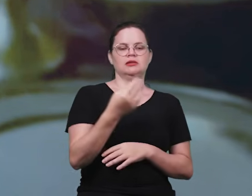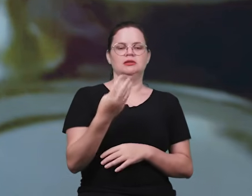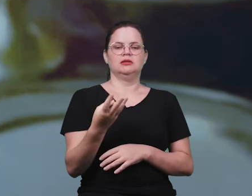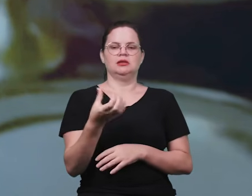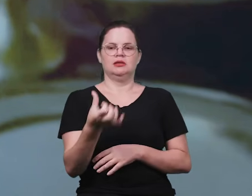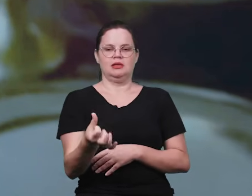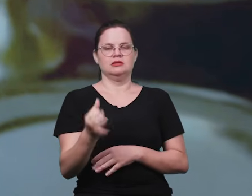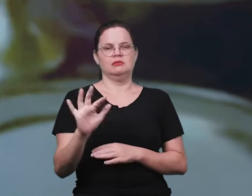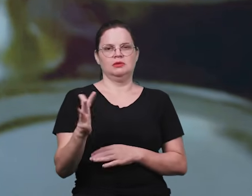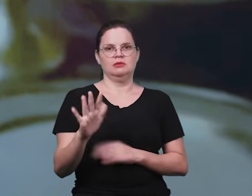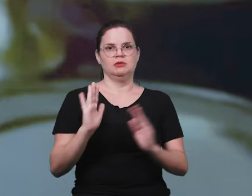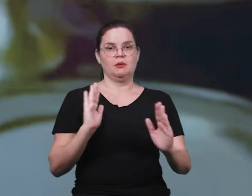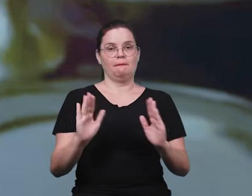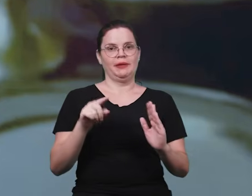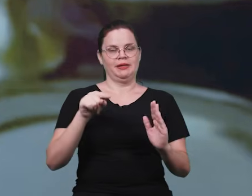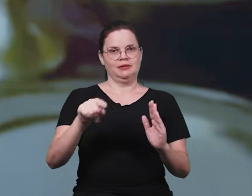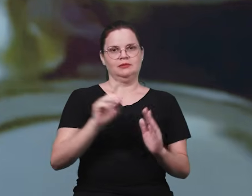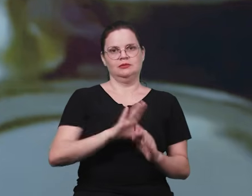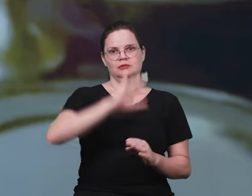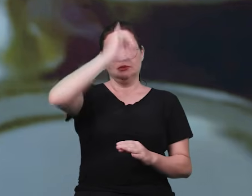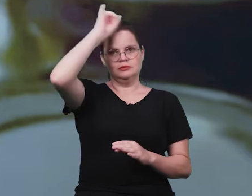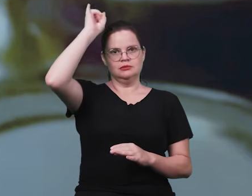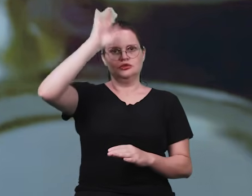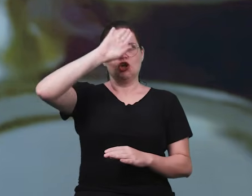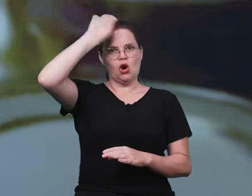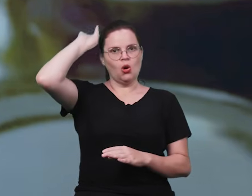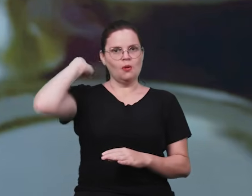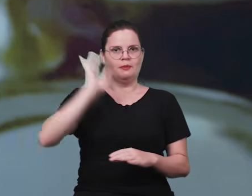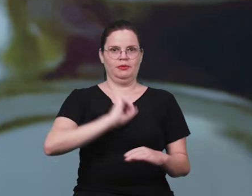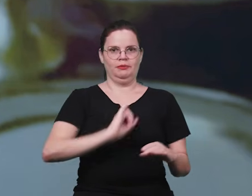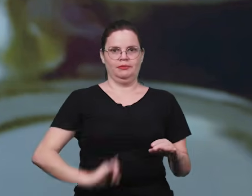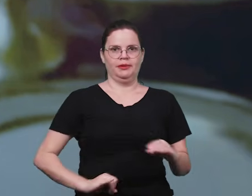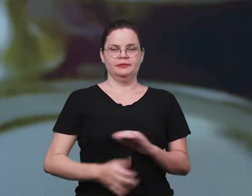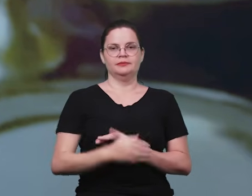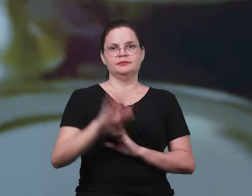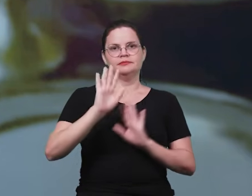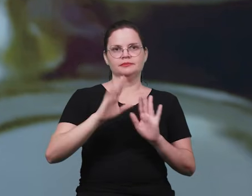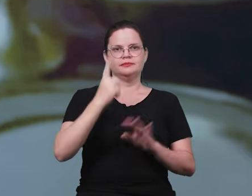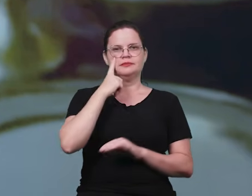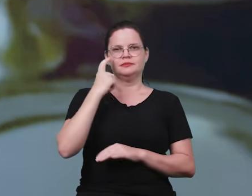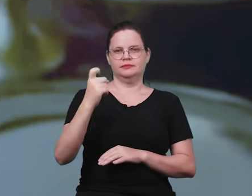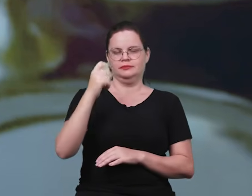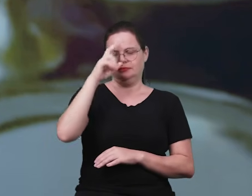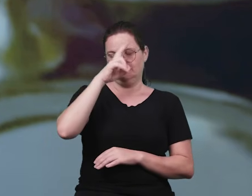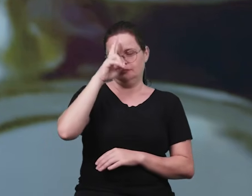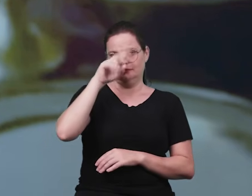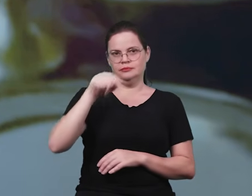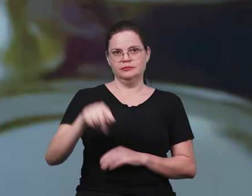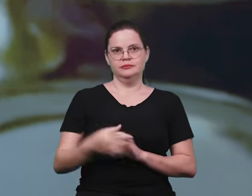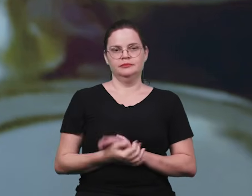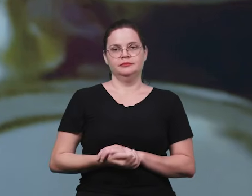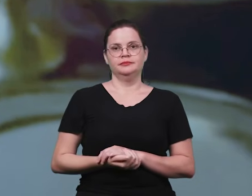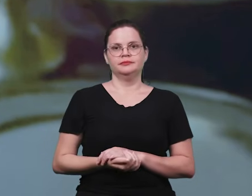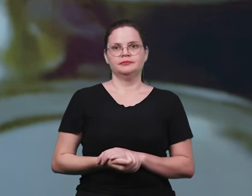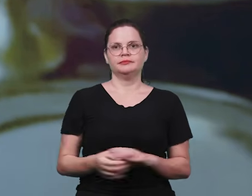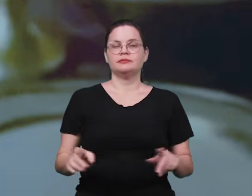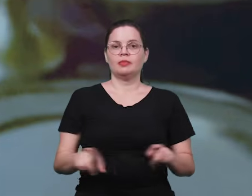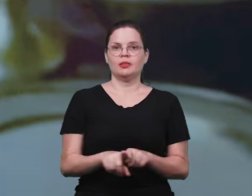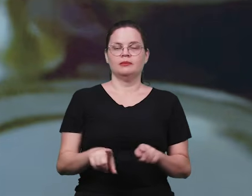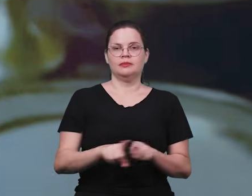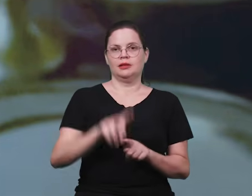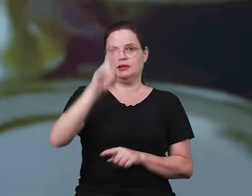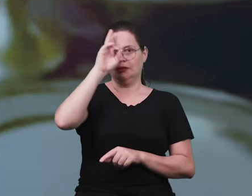Romano. Mas é muito interessante fazer essa lembrança. Fazer essa lembrança. E lembrando